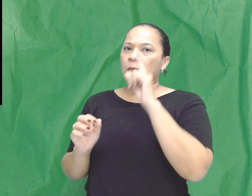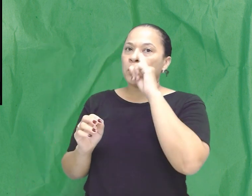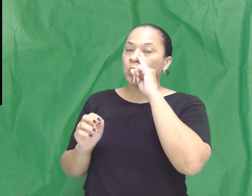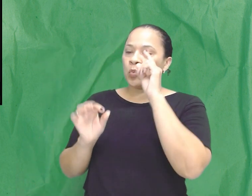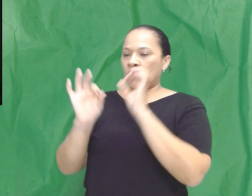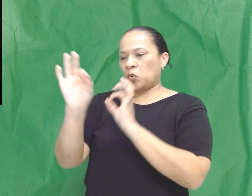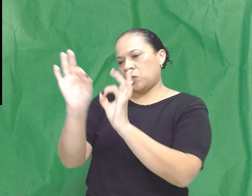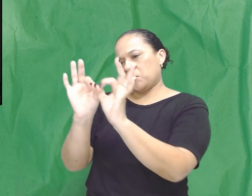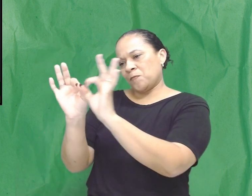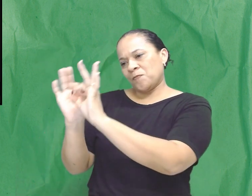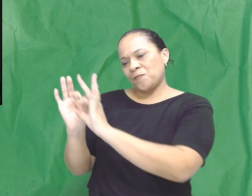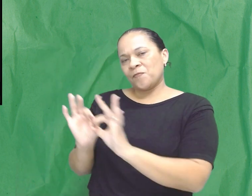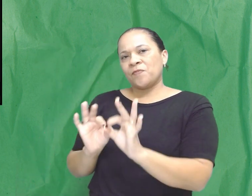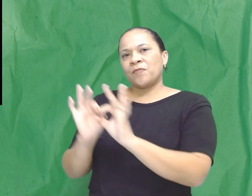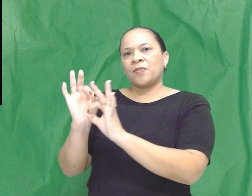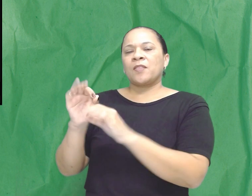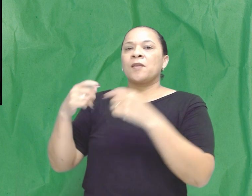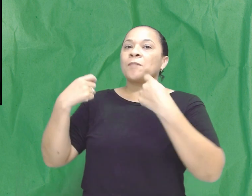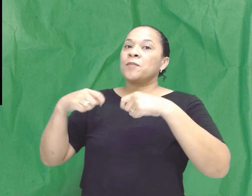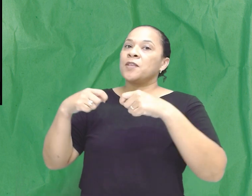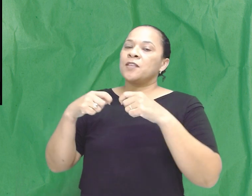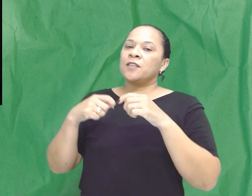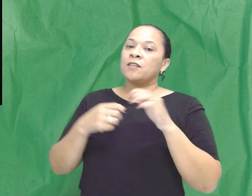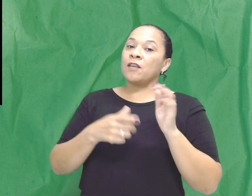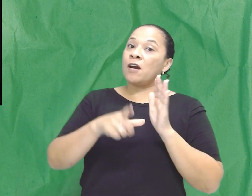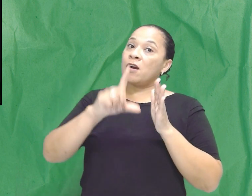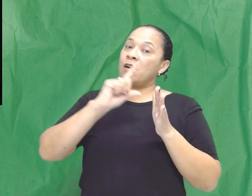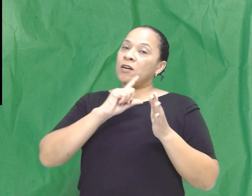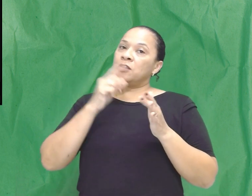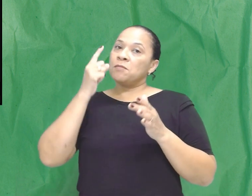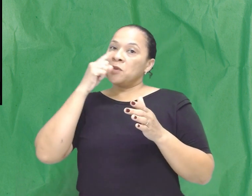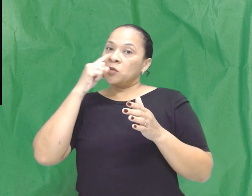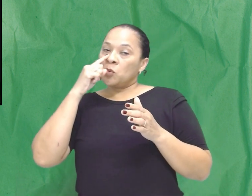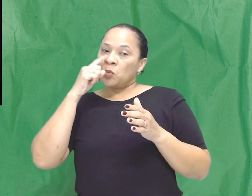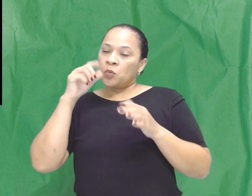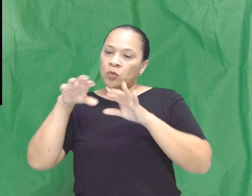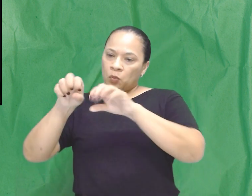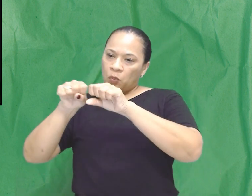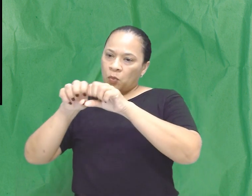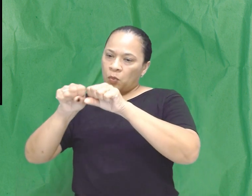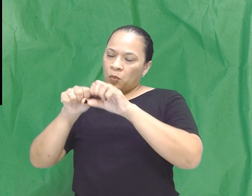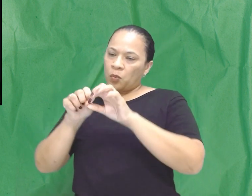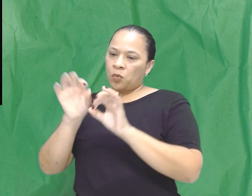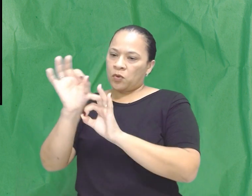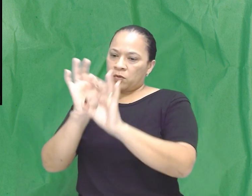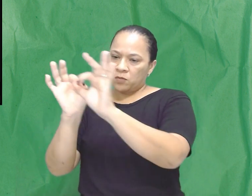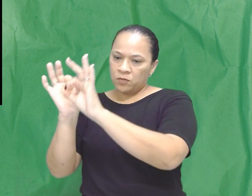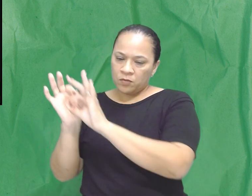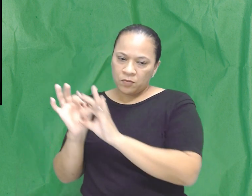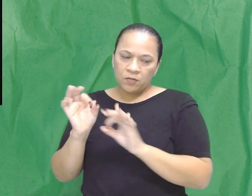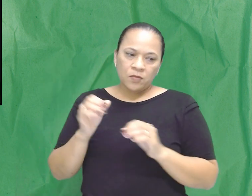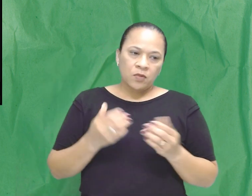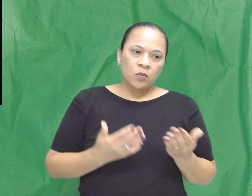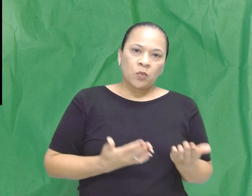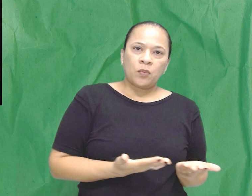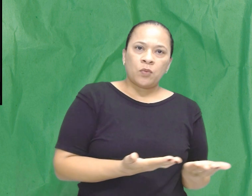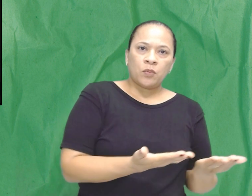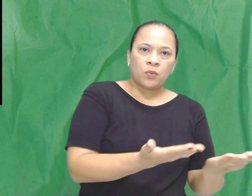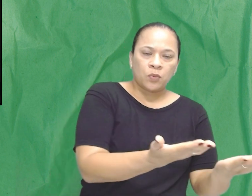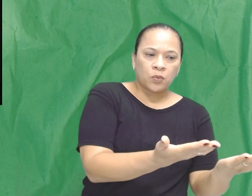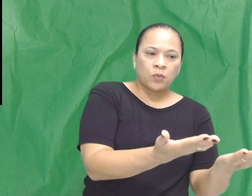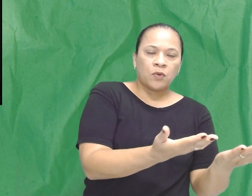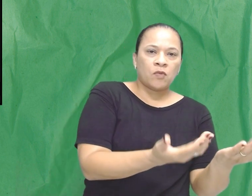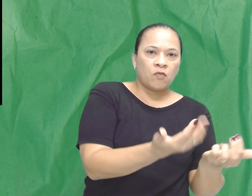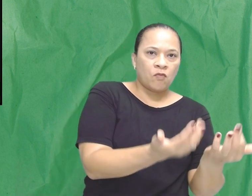organizado. Então, você já tem que ter o seu biscoitinho assado, todas as cores tingidas e colocadas nos devidos